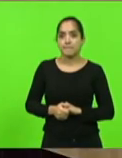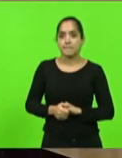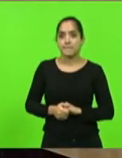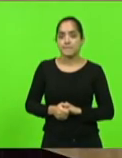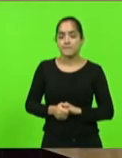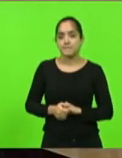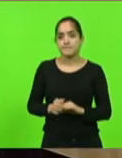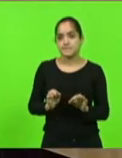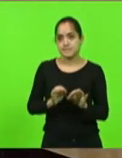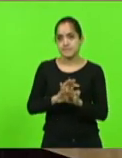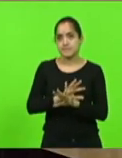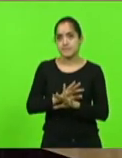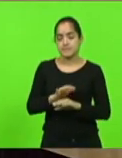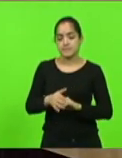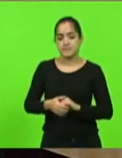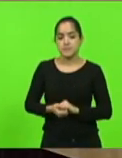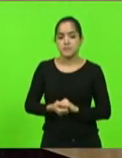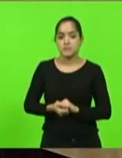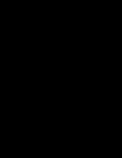Está encerrada a sessão. Obrigado.